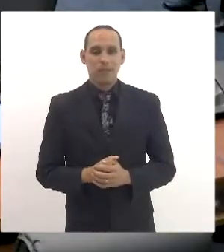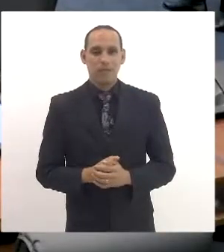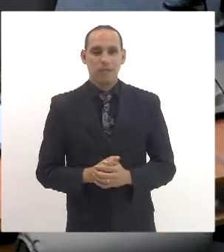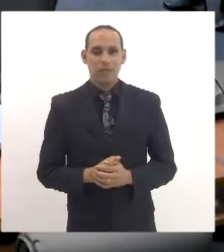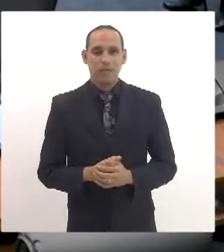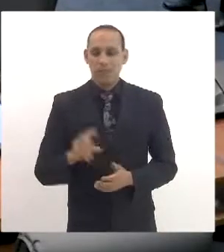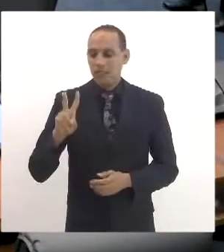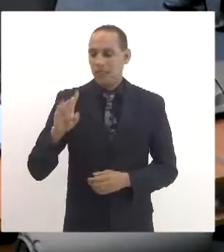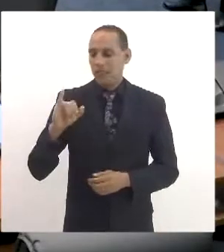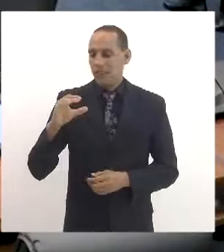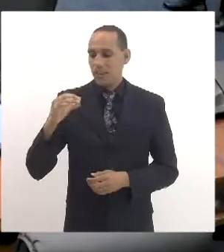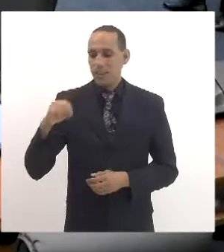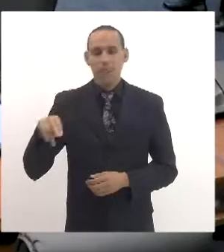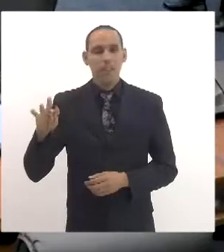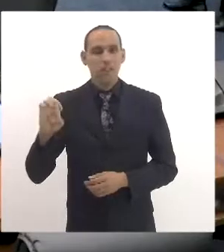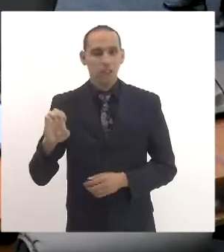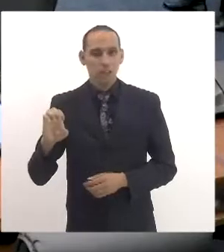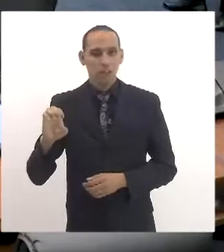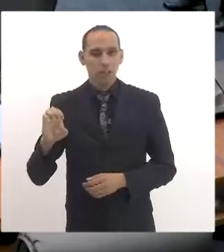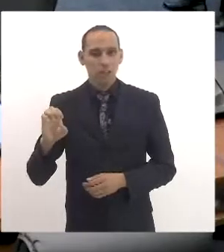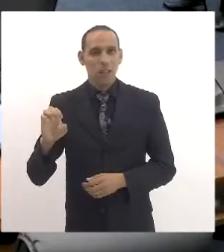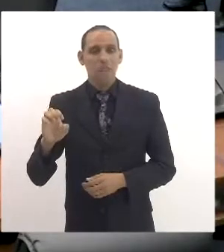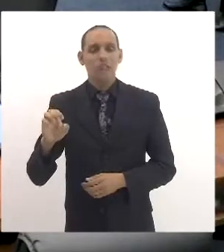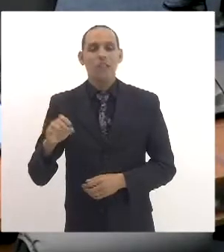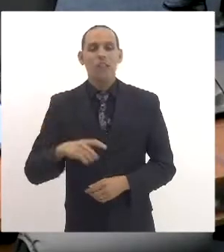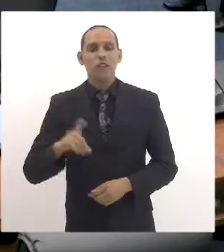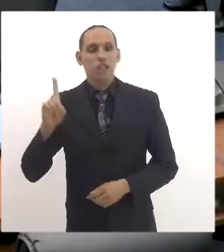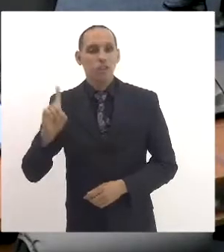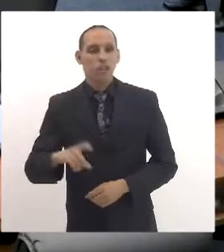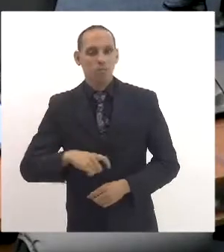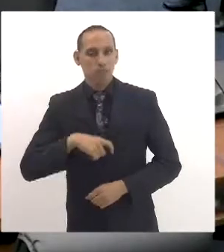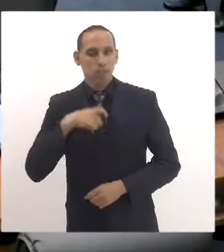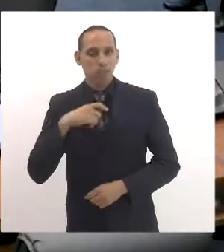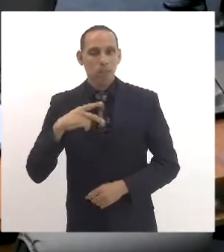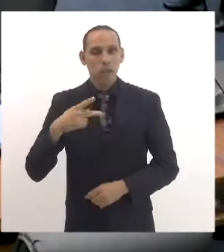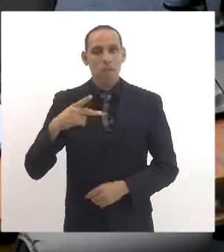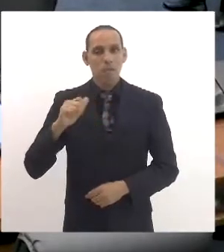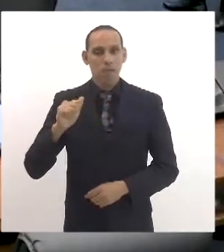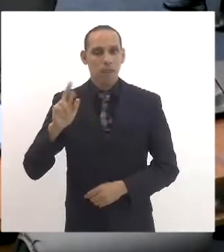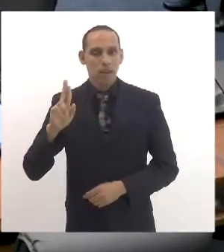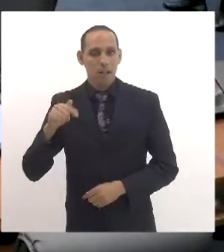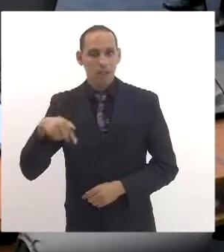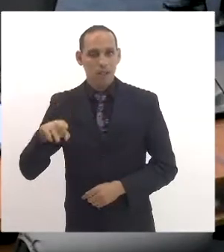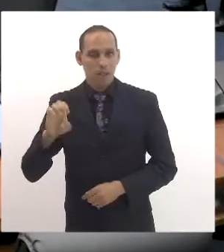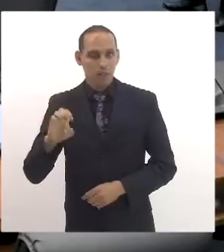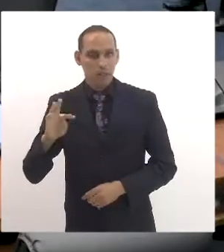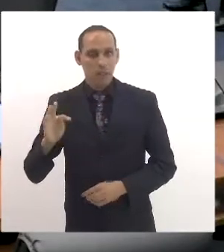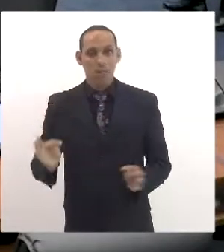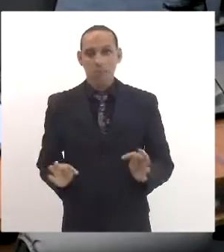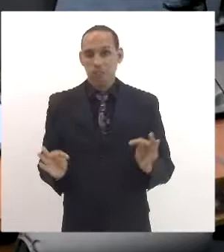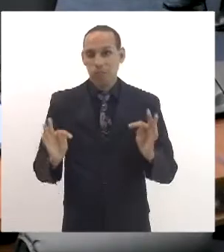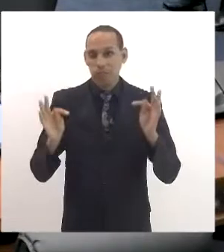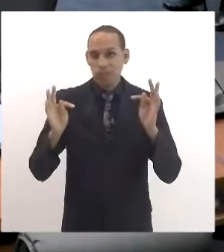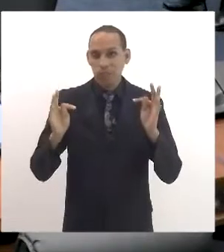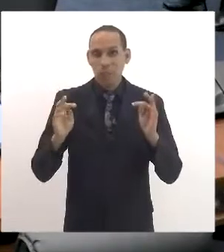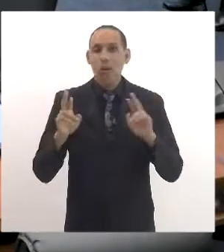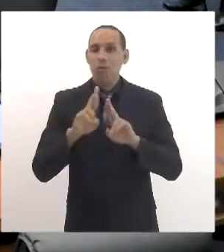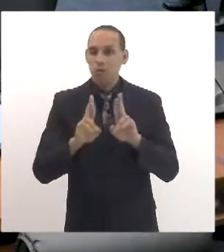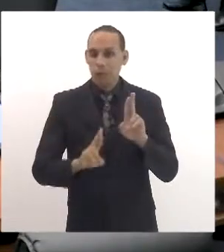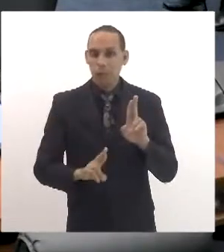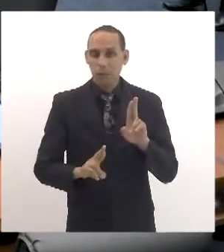Senhor Vicente Ferreira, diretor executivo do Parque Tecnológico da